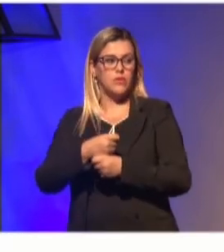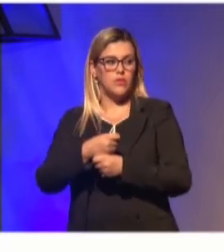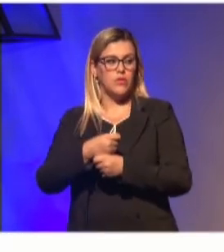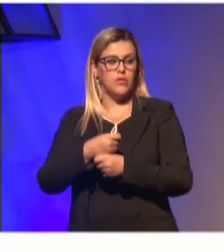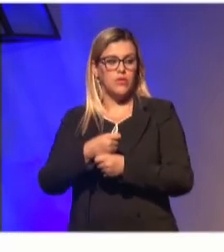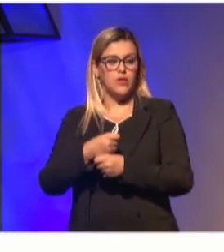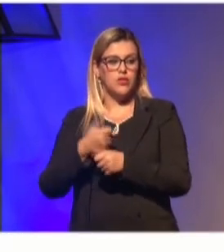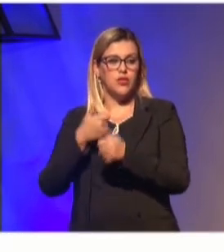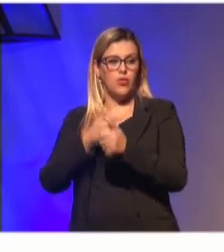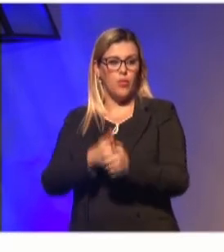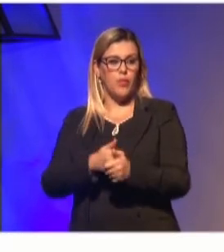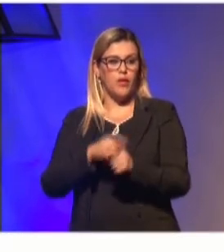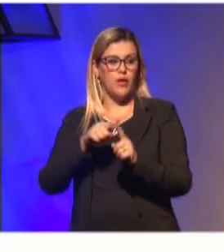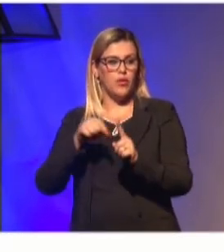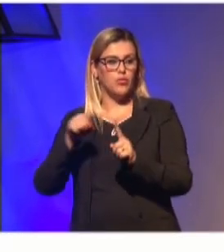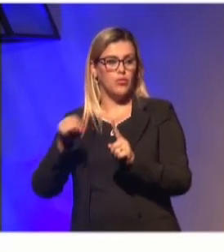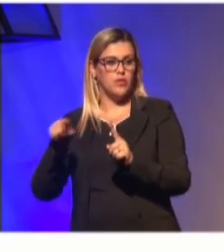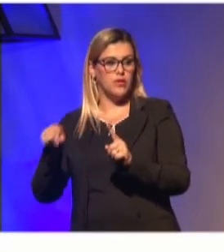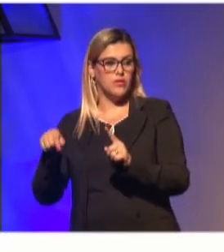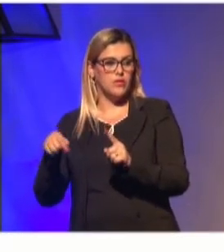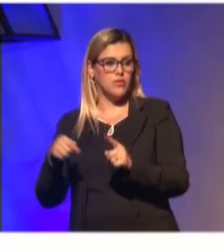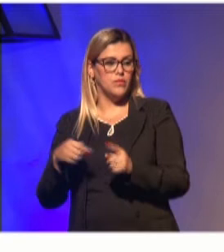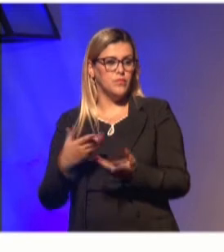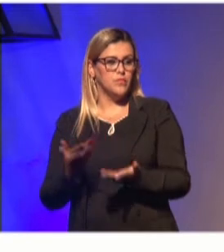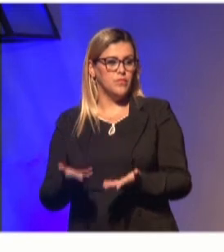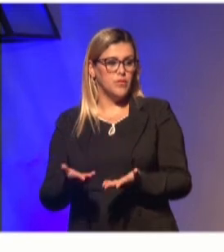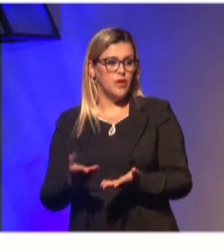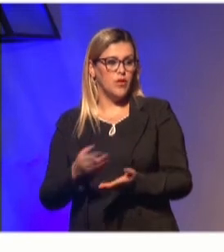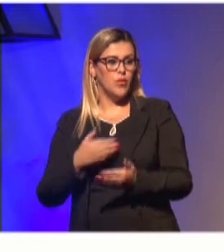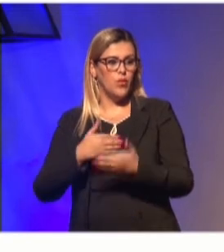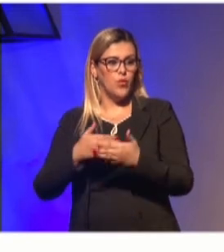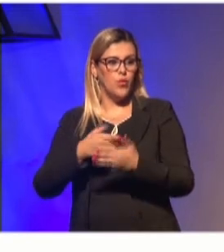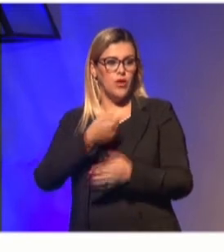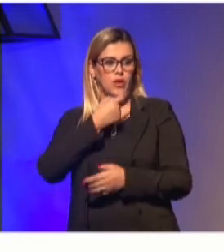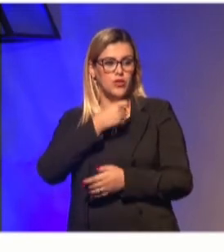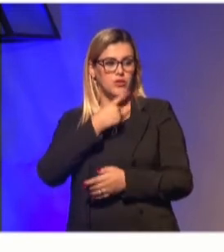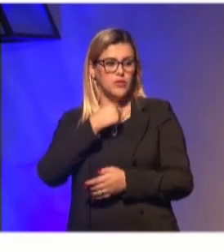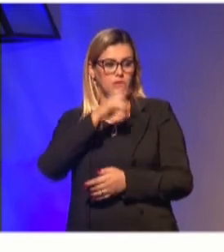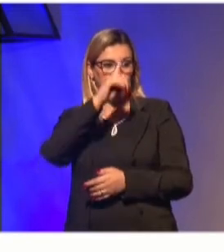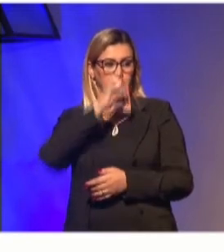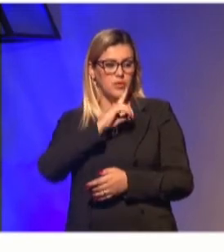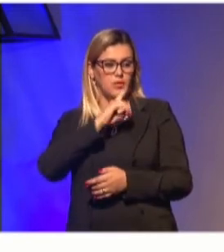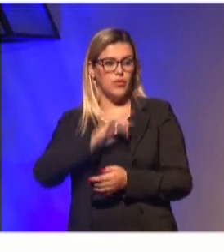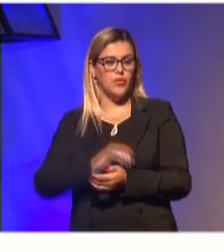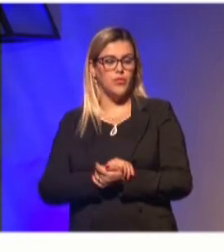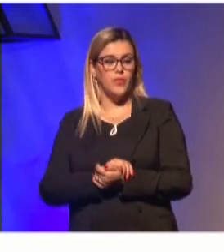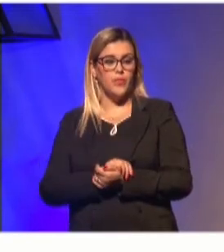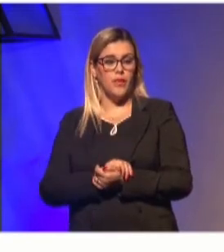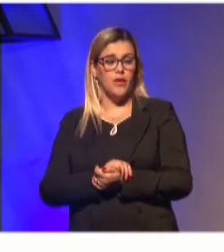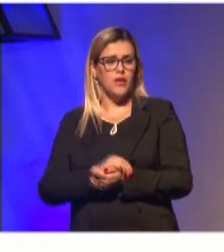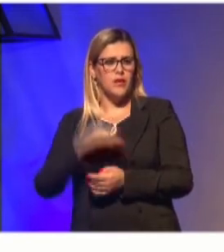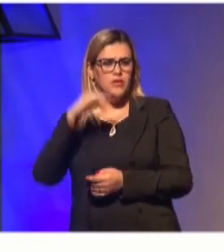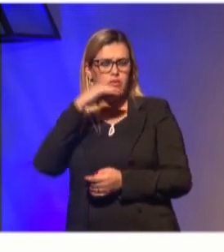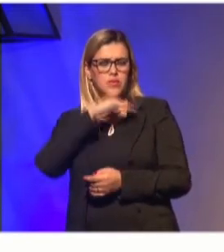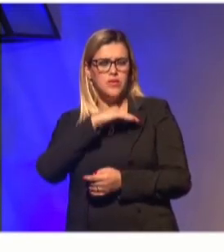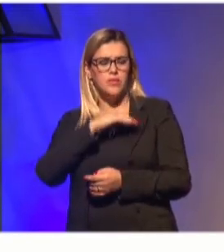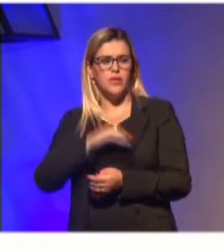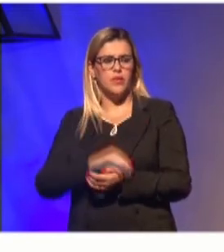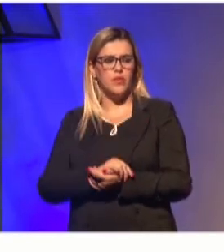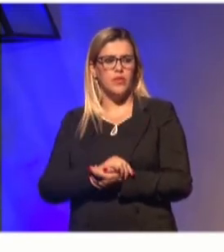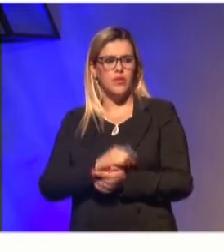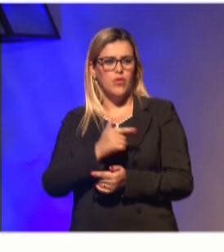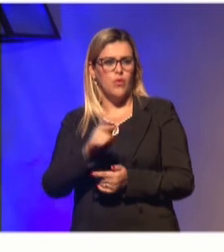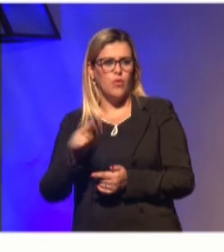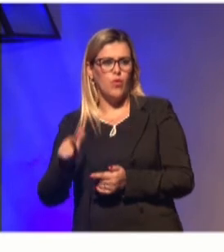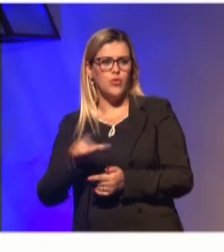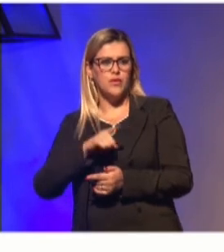uso da fotobiomodulação com a dexametasona, um anti-inflamatório esteroidal. E lá a gente percebeu, entre